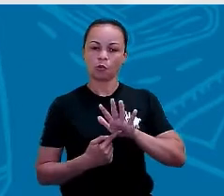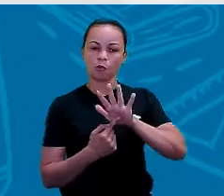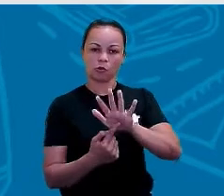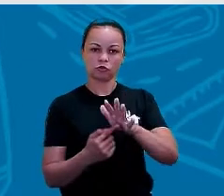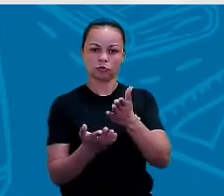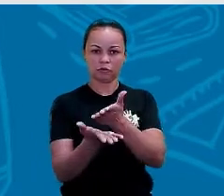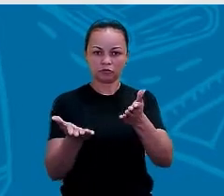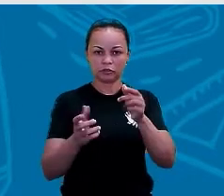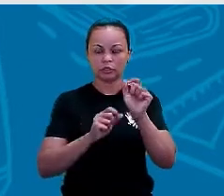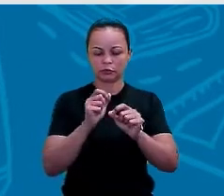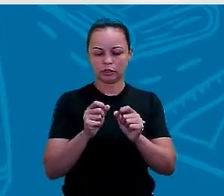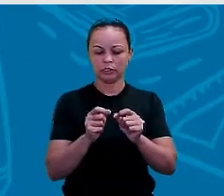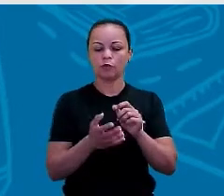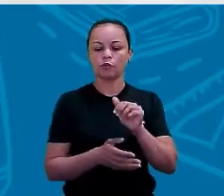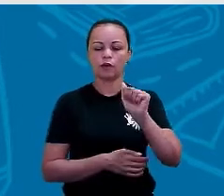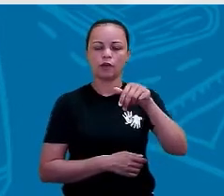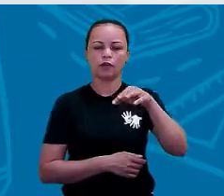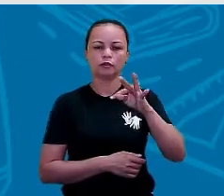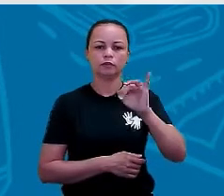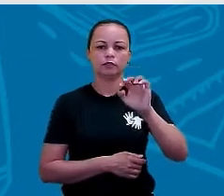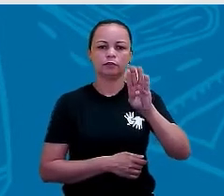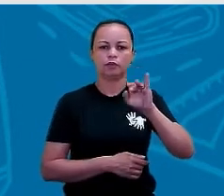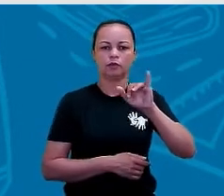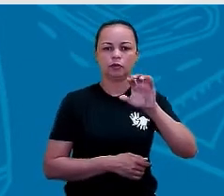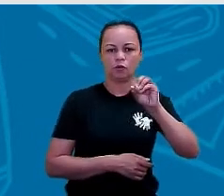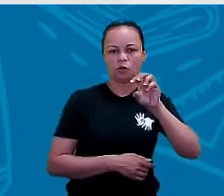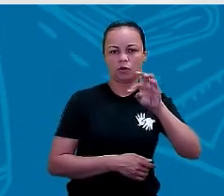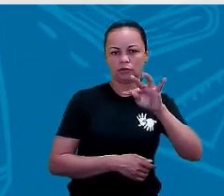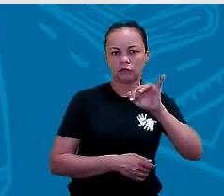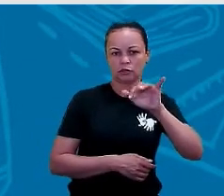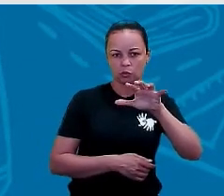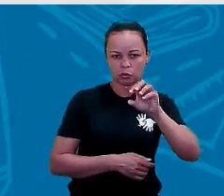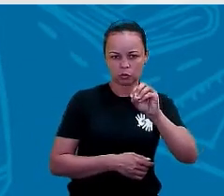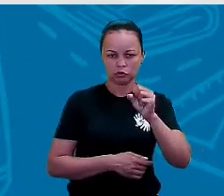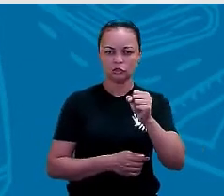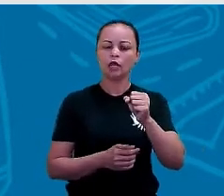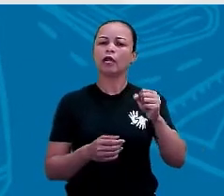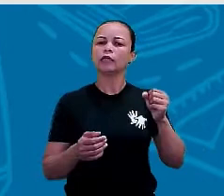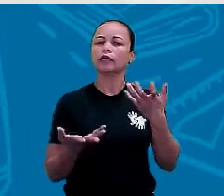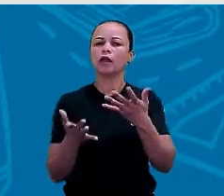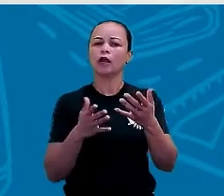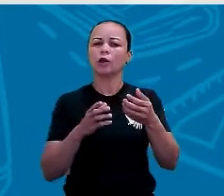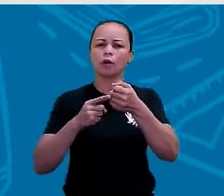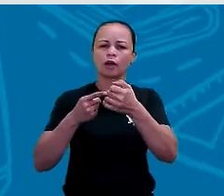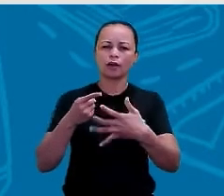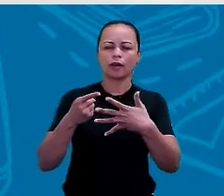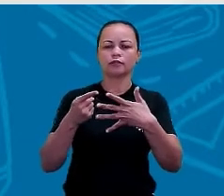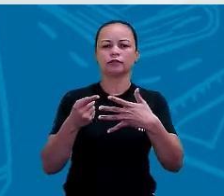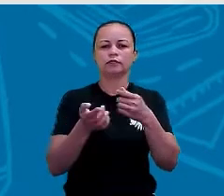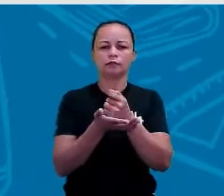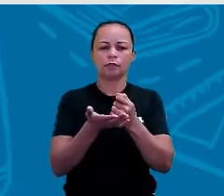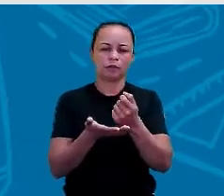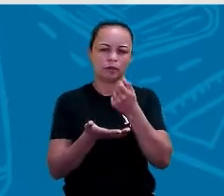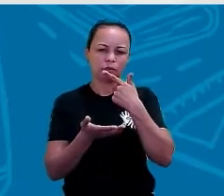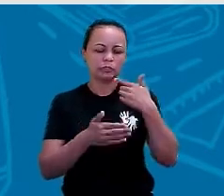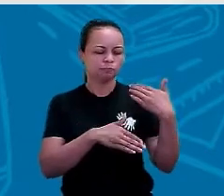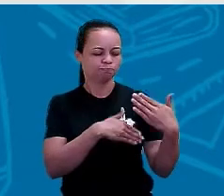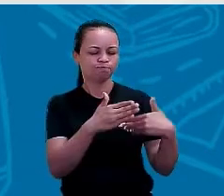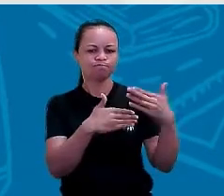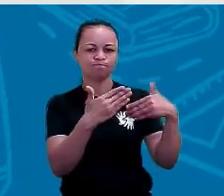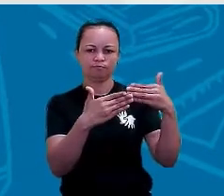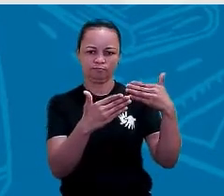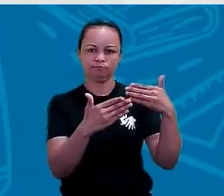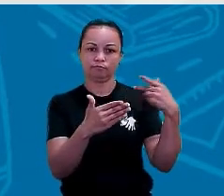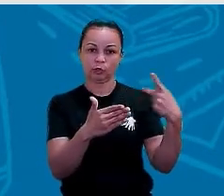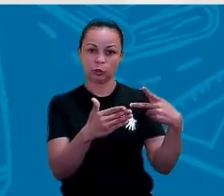dos antibióticos, né, que é uma categoria, uma classe de medicamentos, né, que são produzidos,